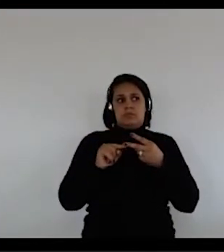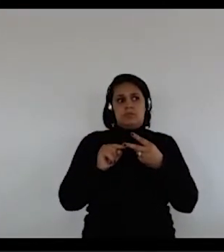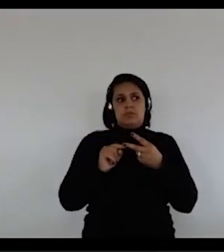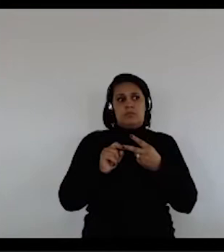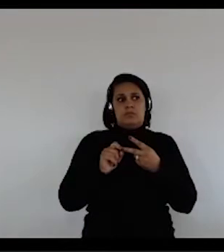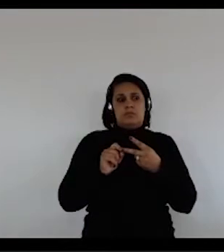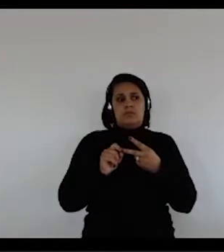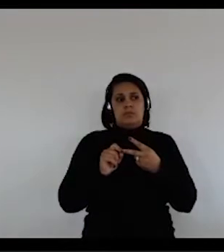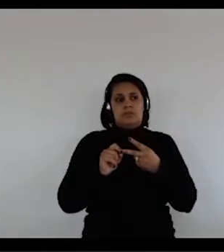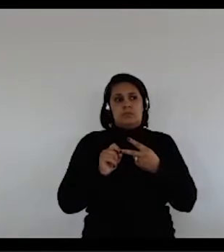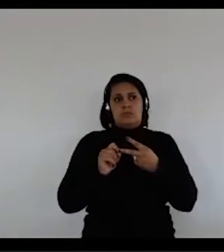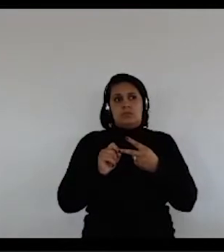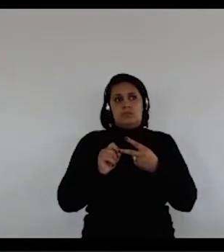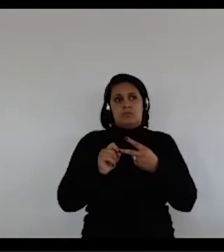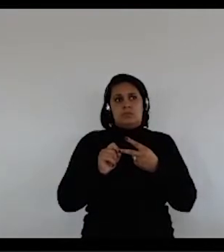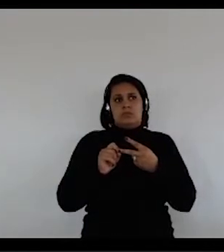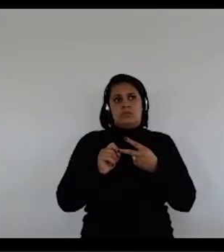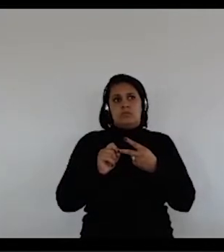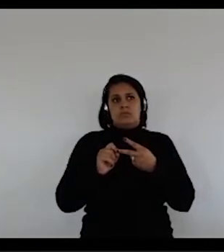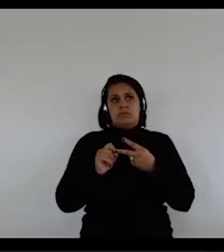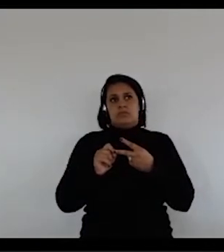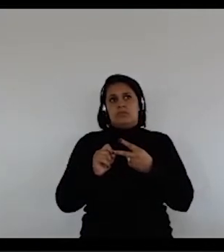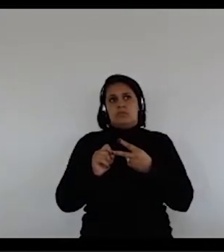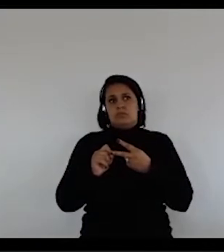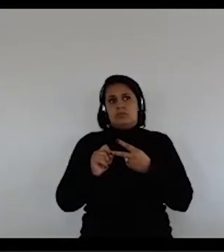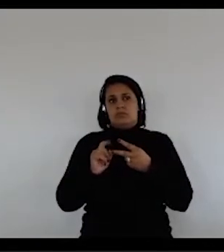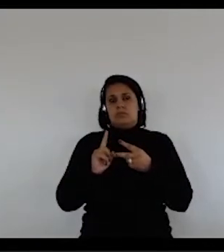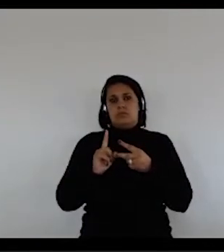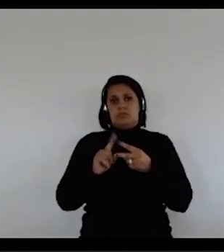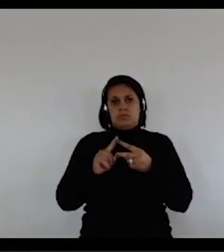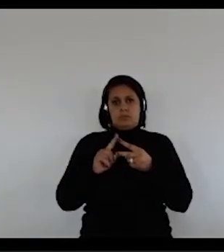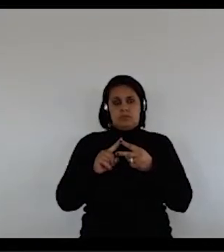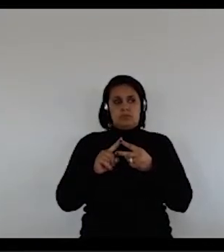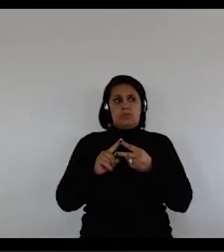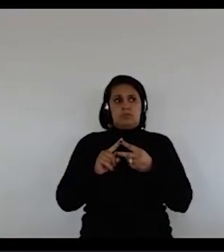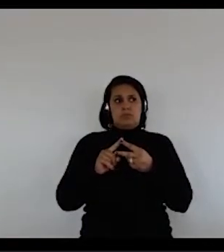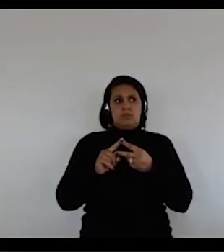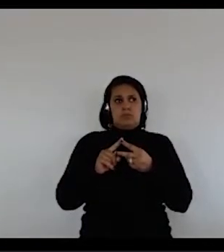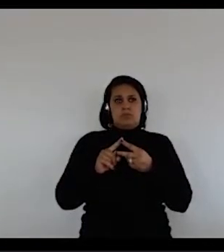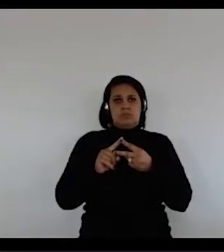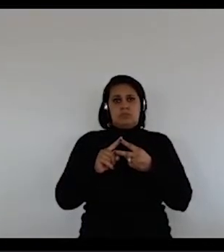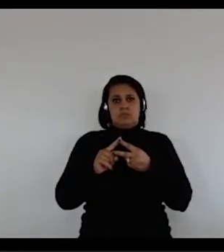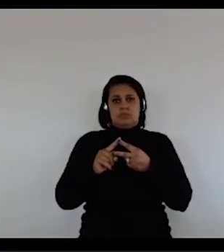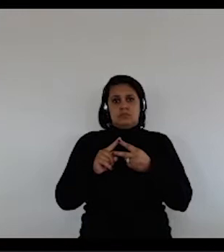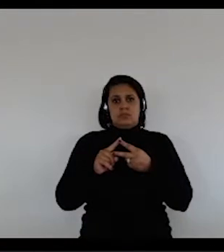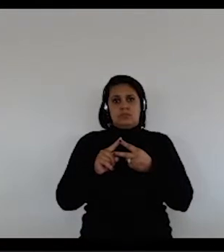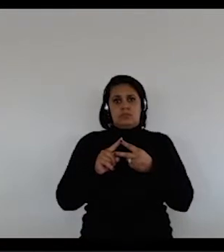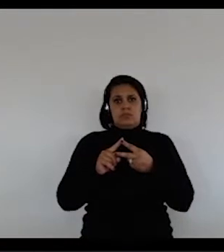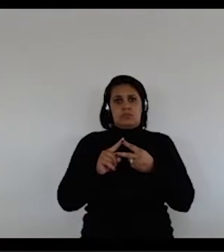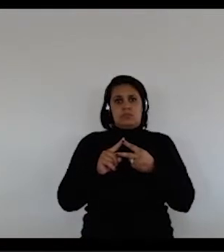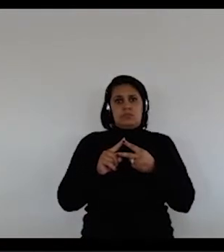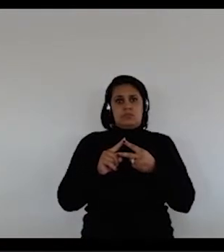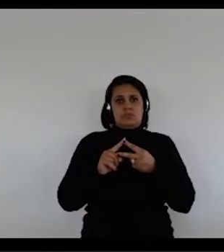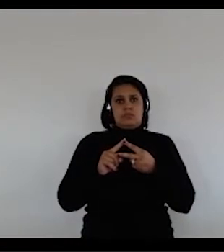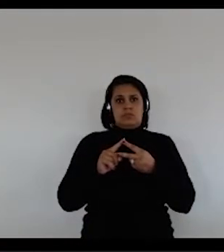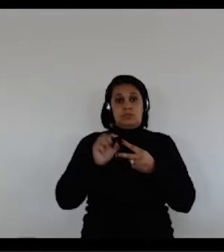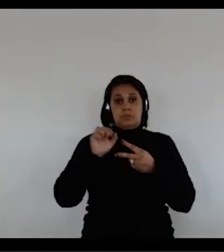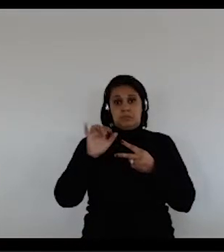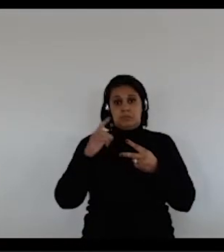Uma situação é aqueles casos que durante a pandemia, durante o confinamento,